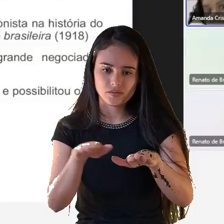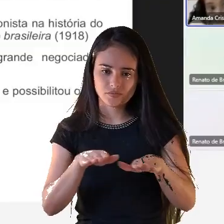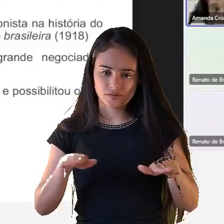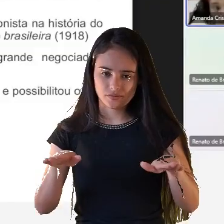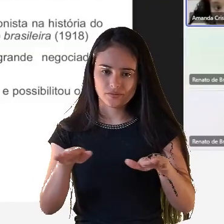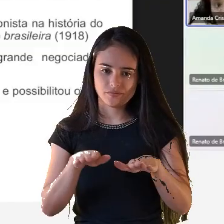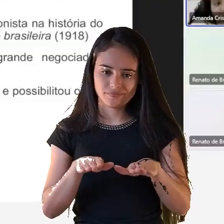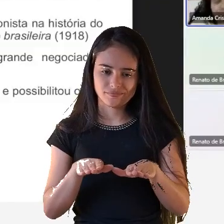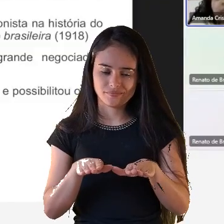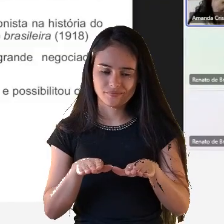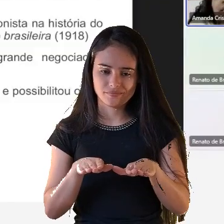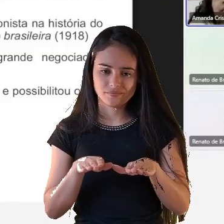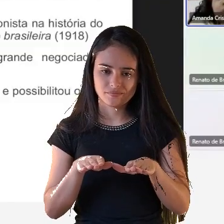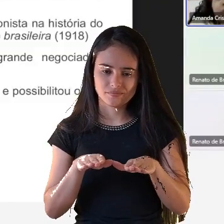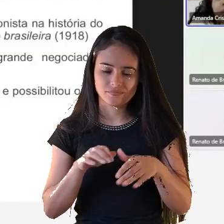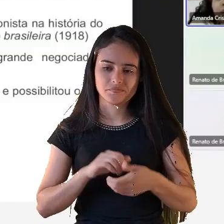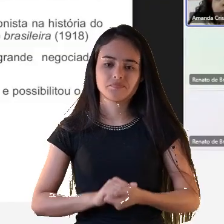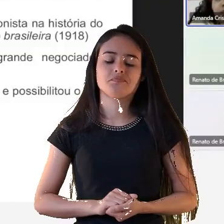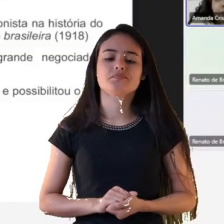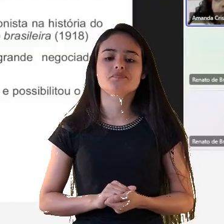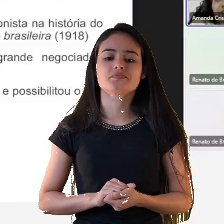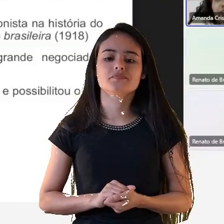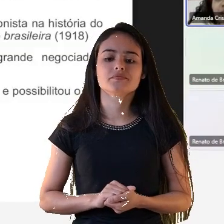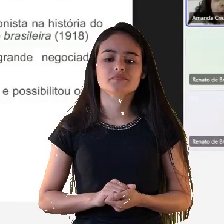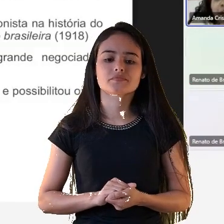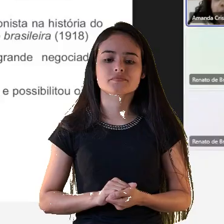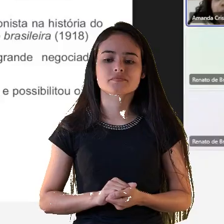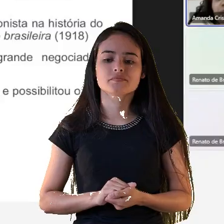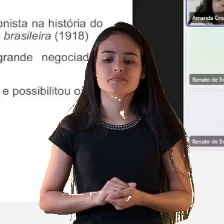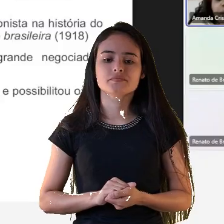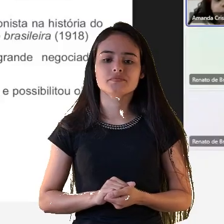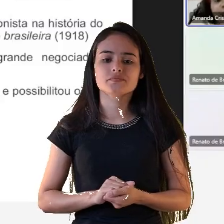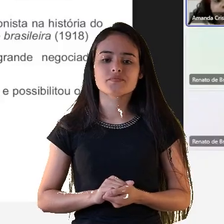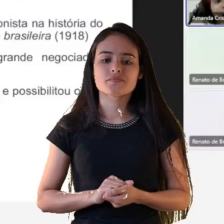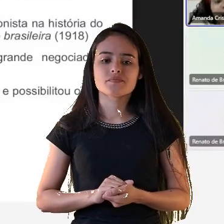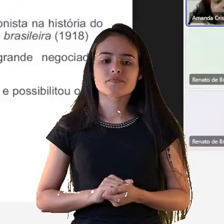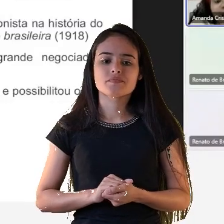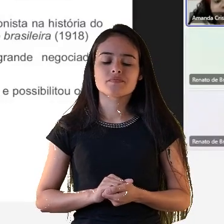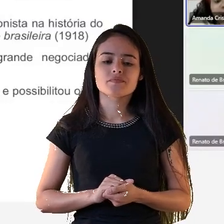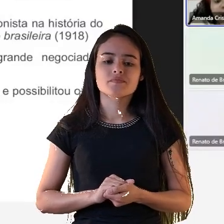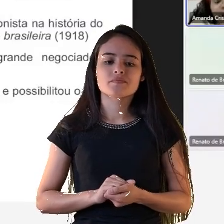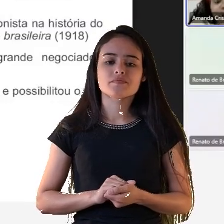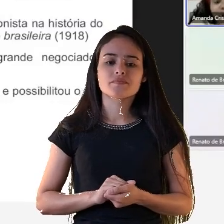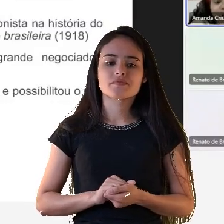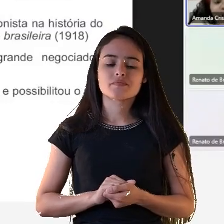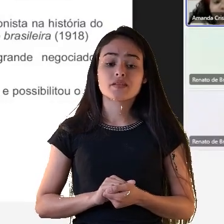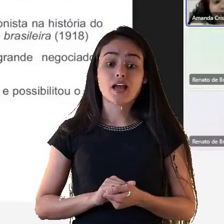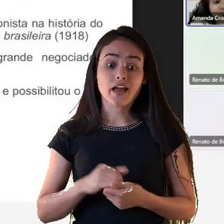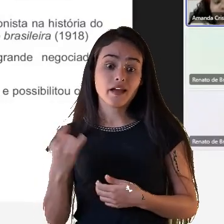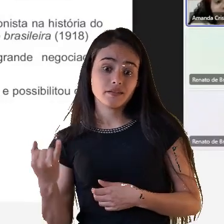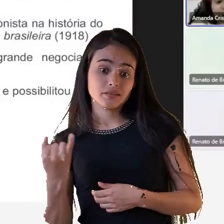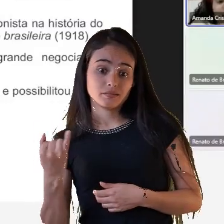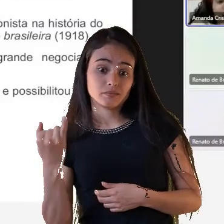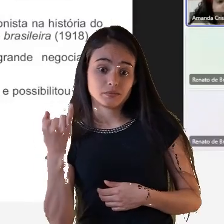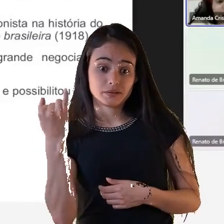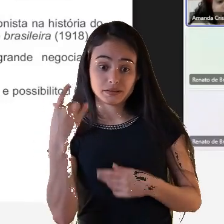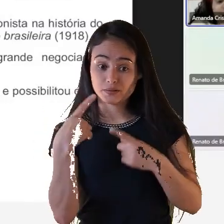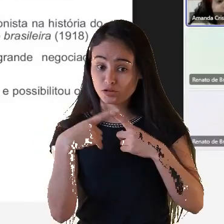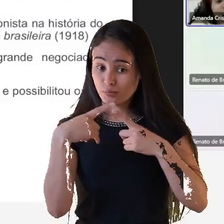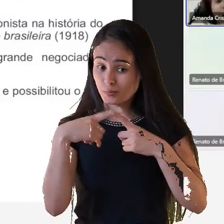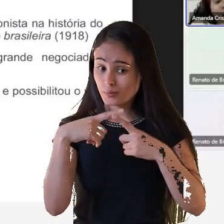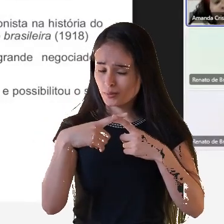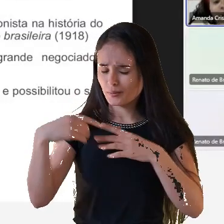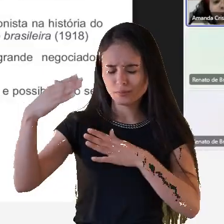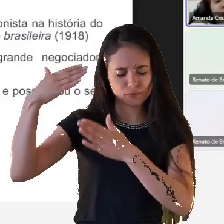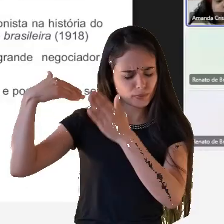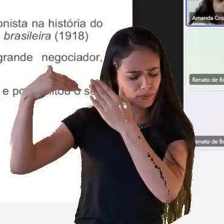civilização brasileira, né? E isso é um divisor de águas, porque até então a população negra não era